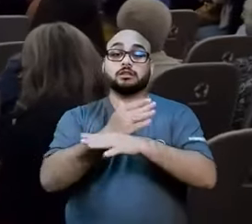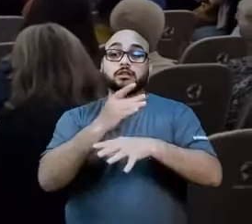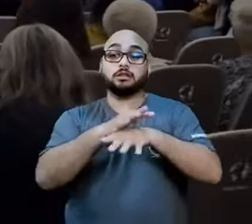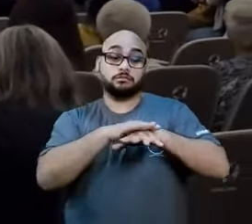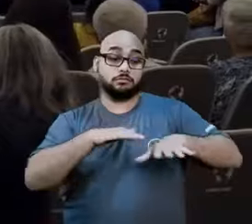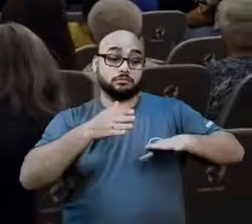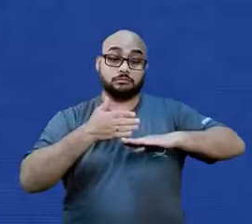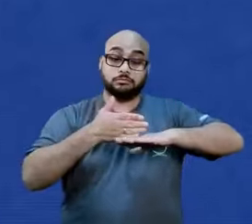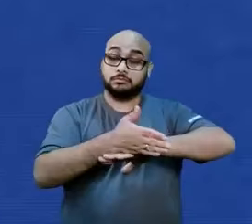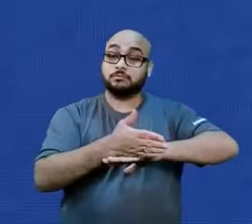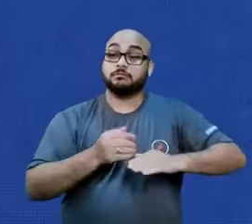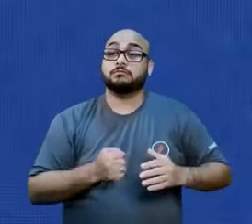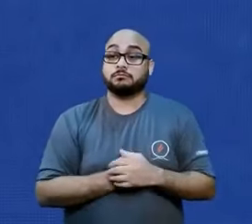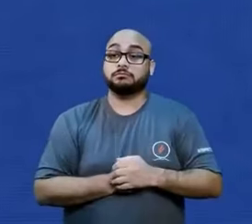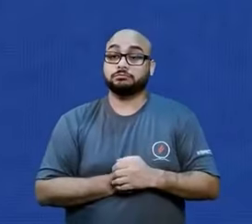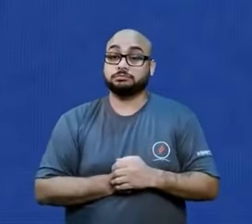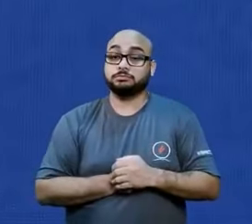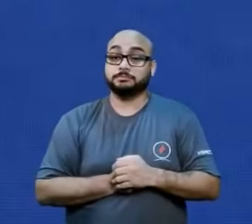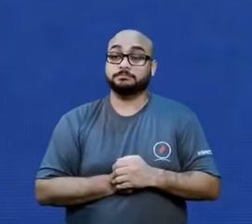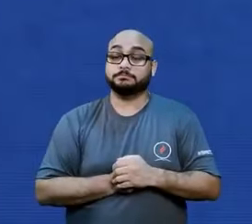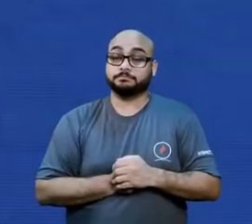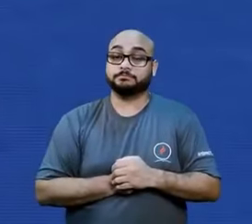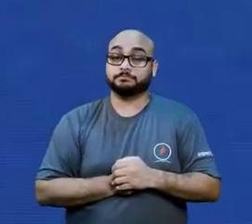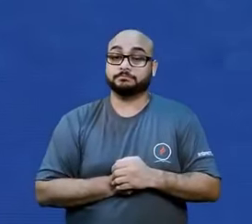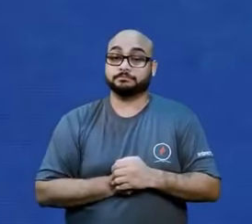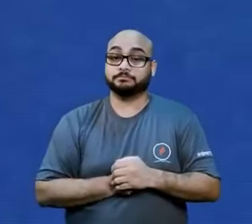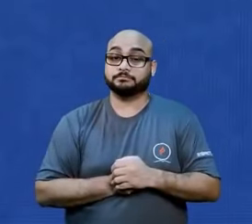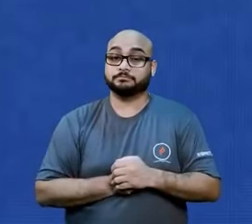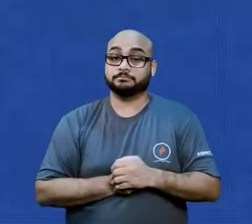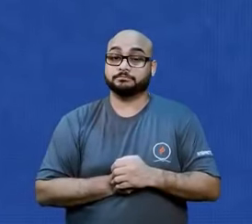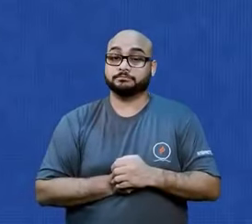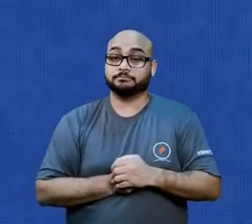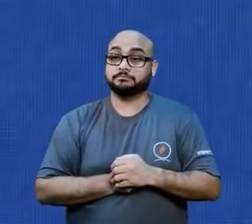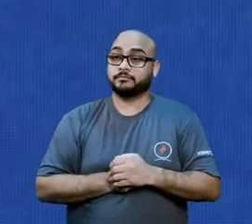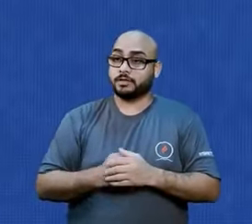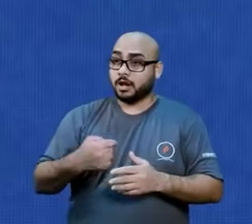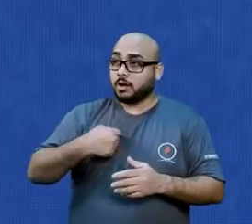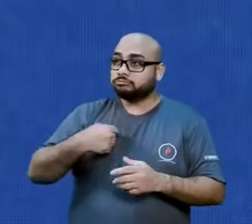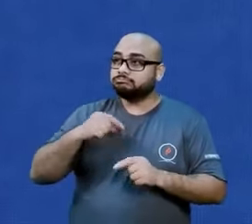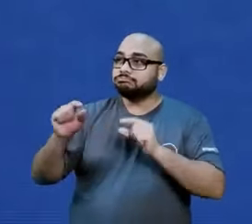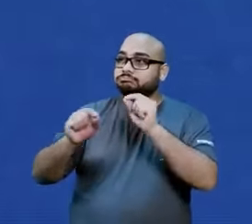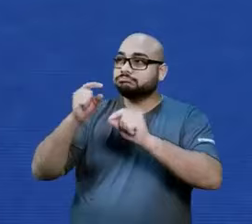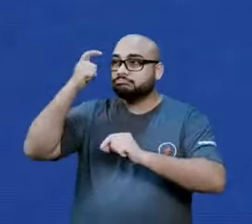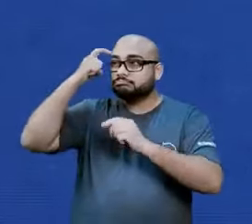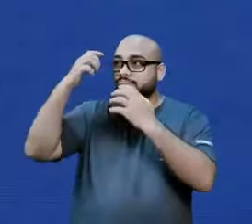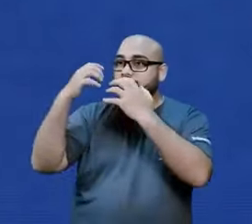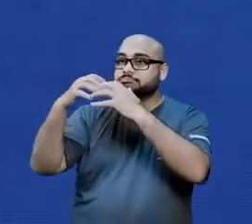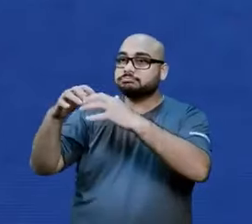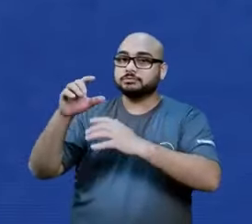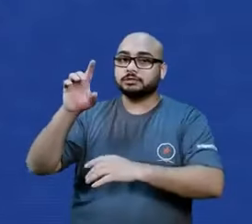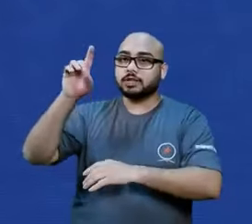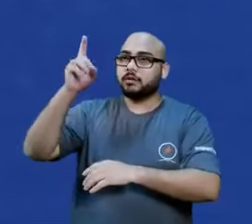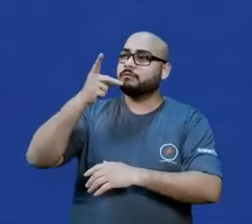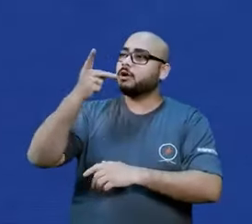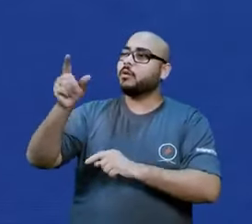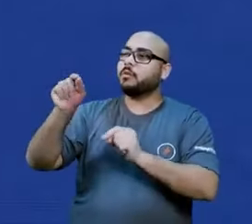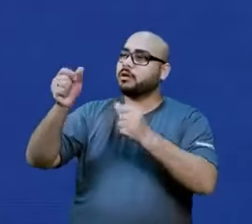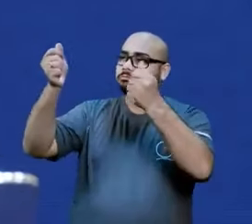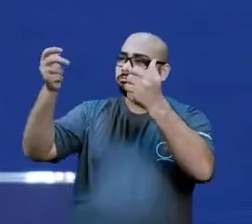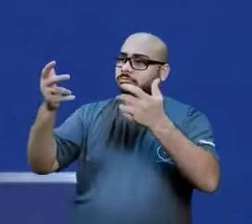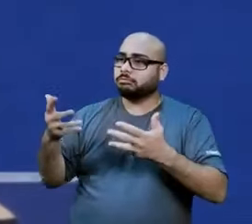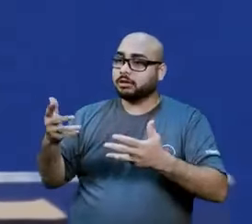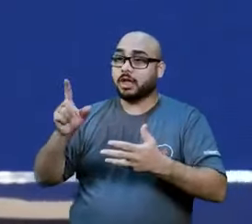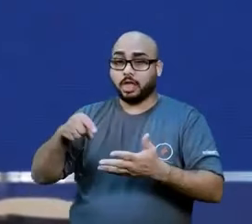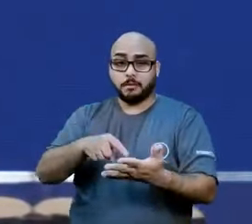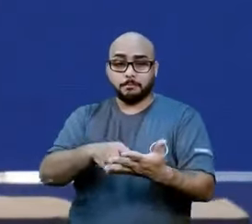eu diga só vou te dar o endereço aqui de uma pessoa de grana que tem uma reserva tem uma dispensa poderosa manda o